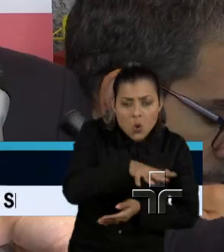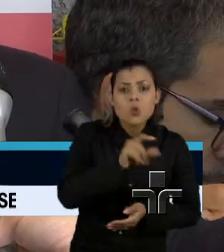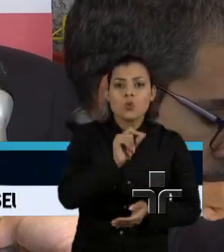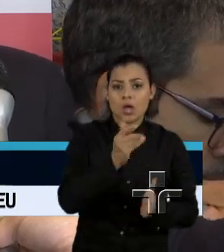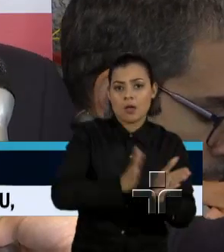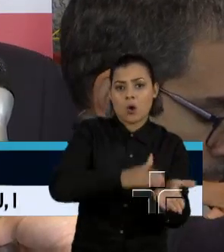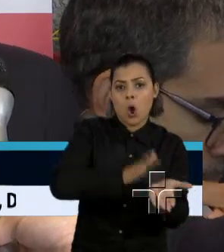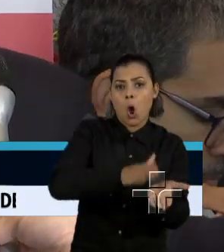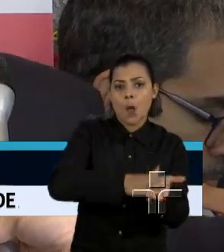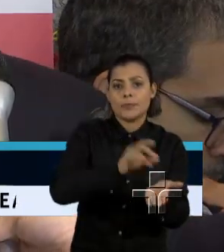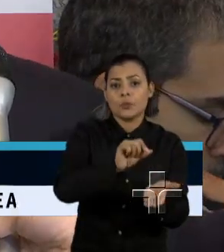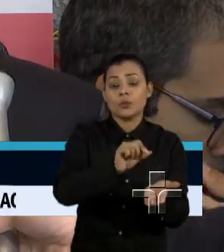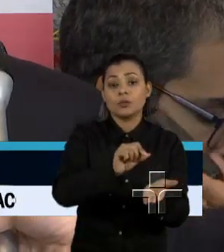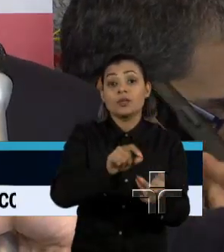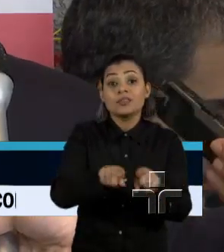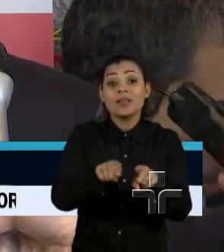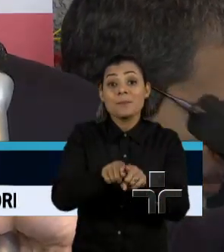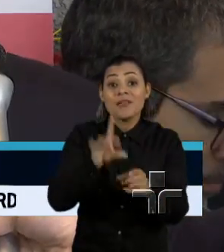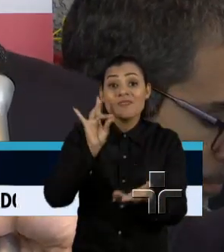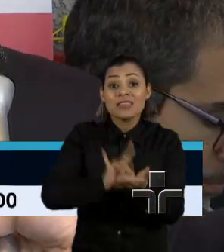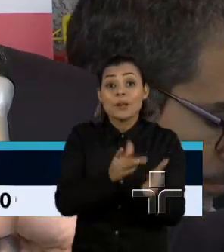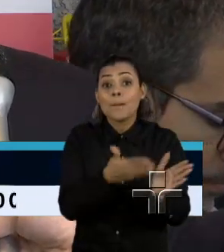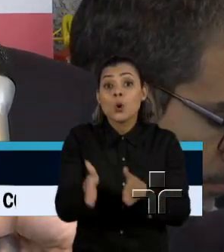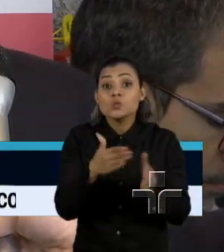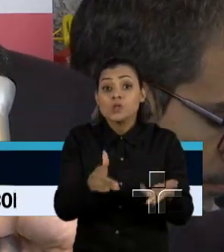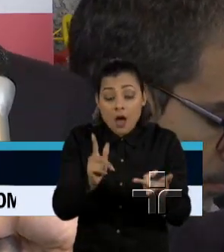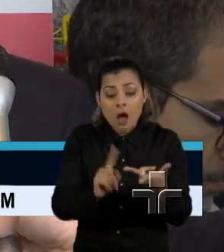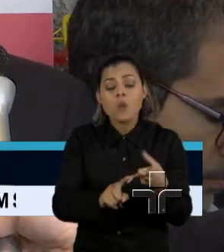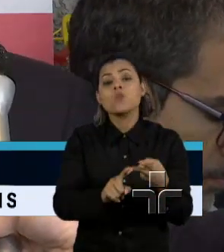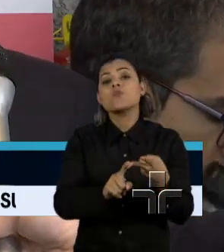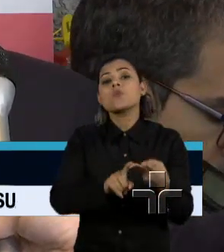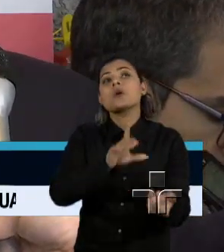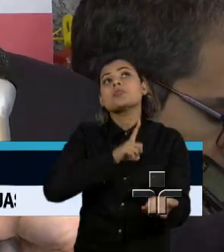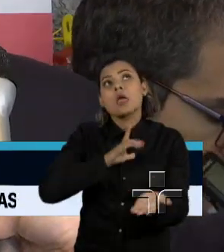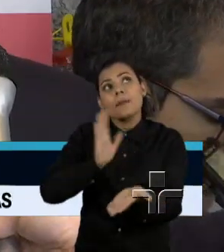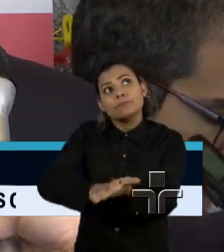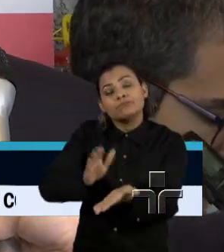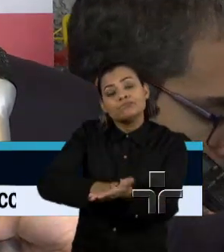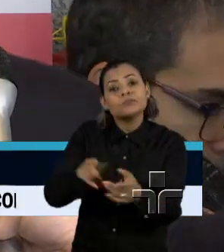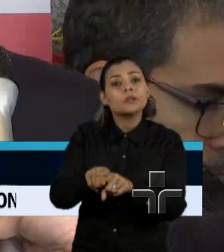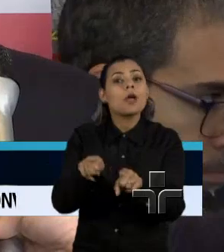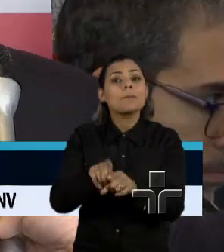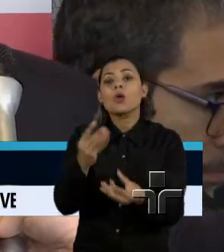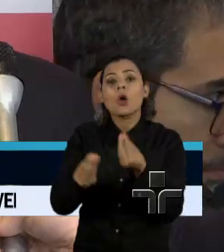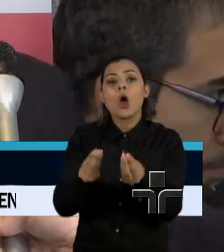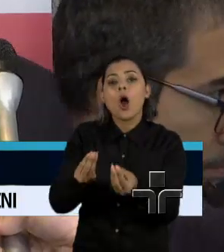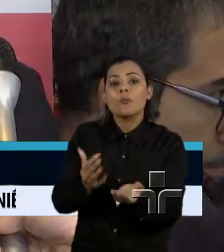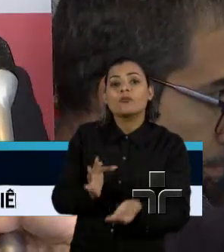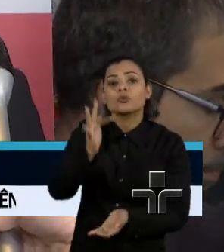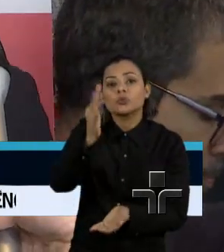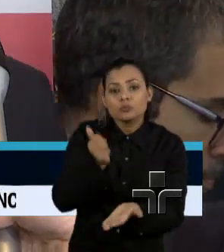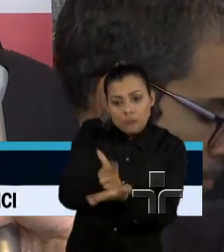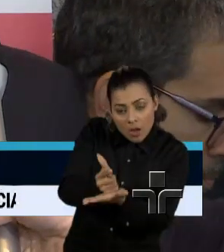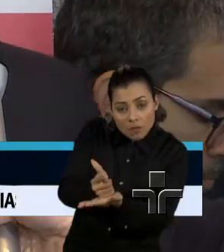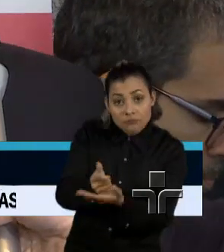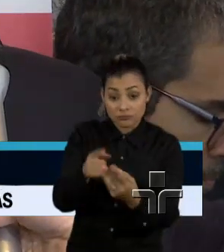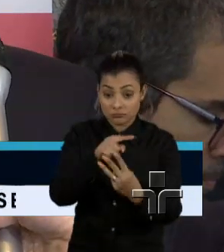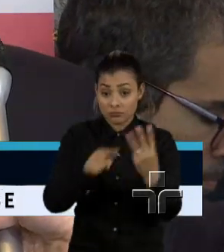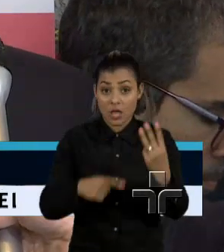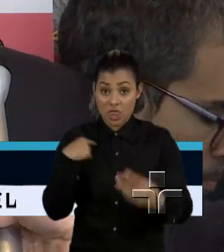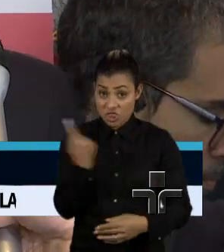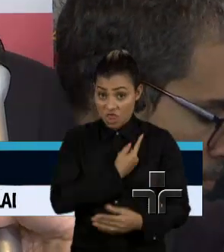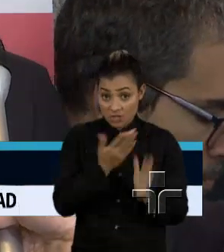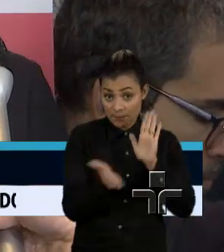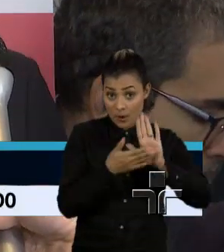cobrança, inclusive, no meio da cadeia produtiva, e um pouco no destino. Com a nossa proposta,